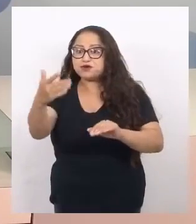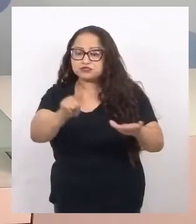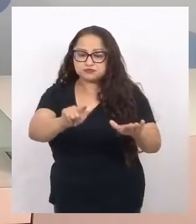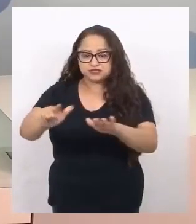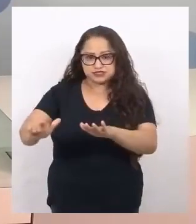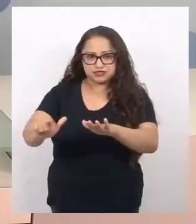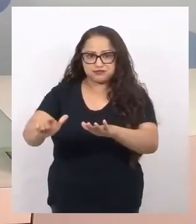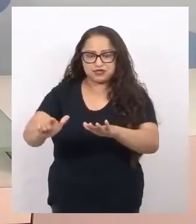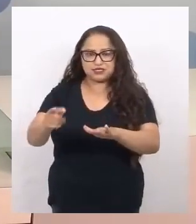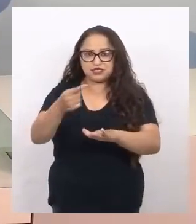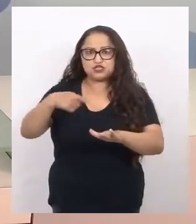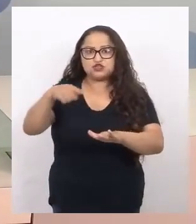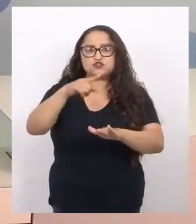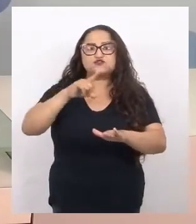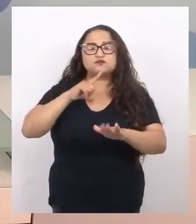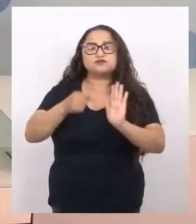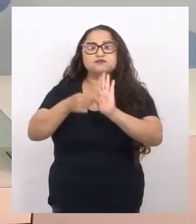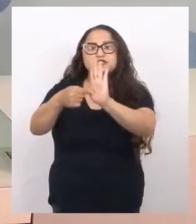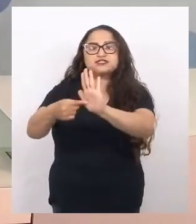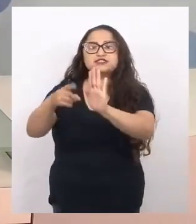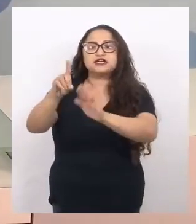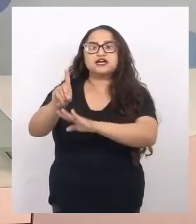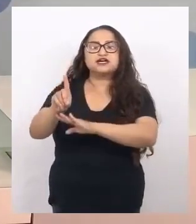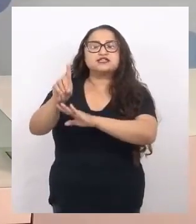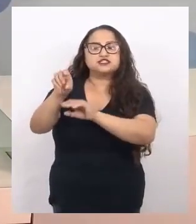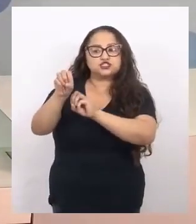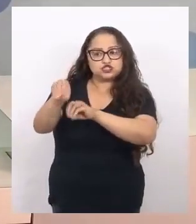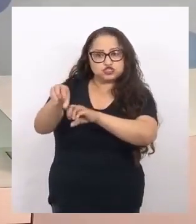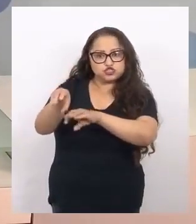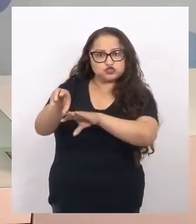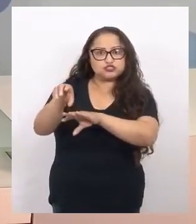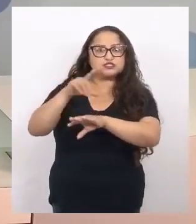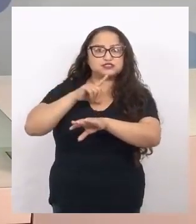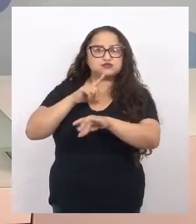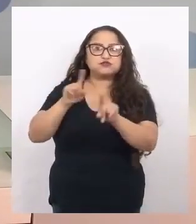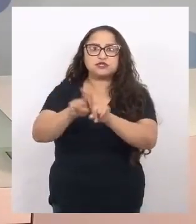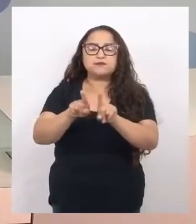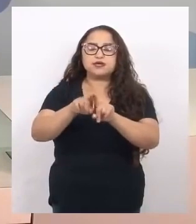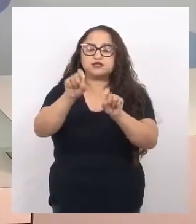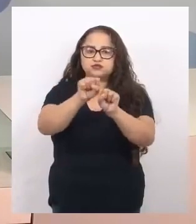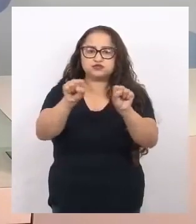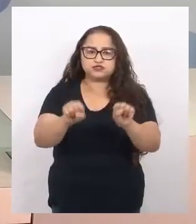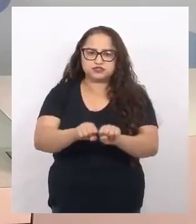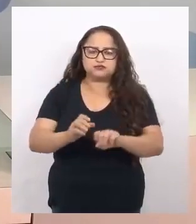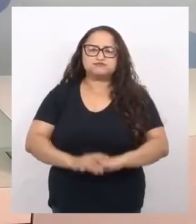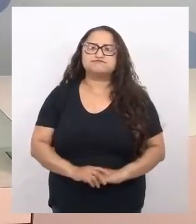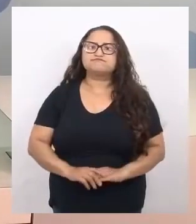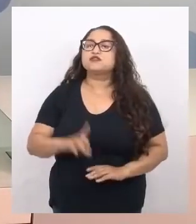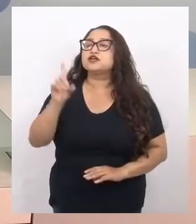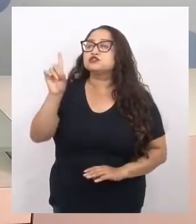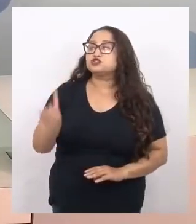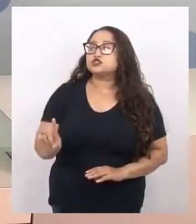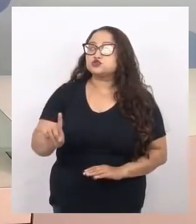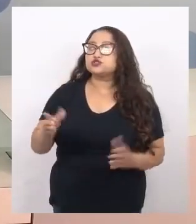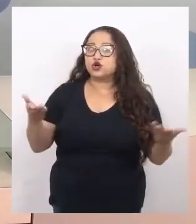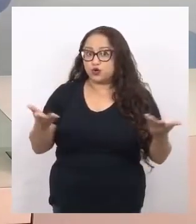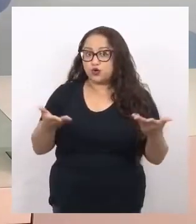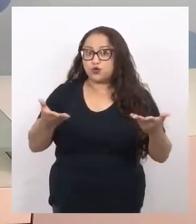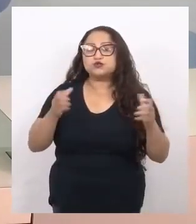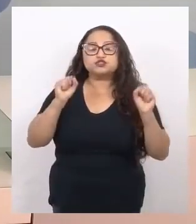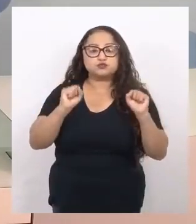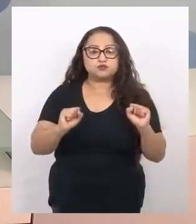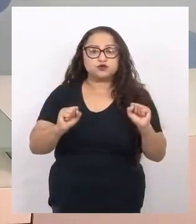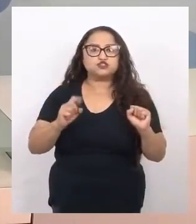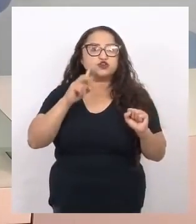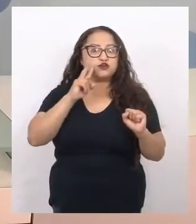com as DS para apresentar as telas das diretorias de ensino também no sistema, tá? Então, diretoria, hoje você pode acompanhar só para ver como é